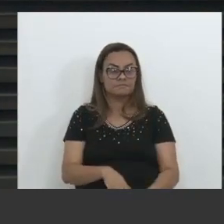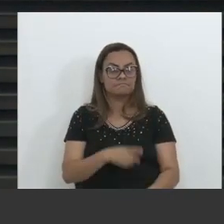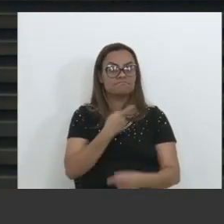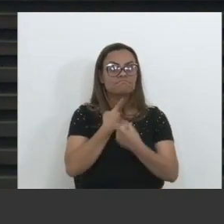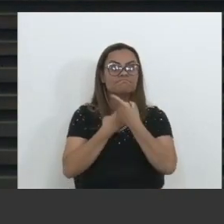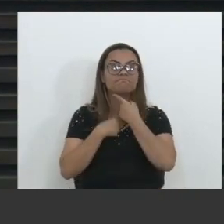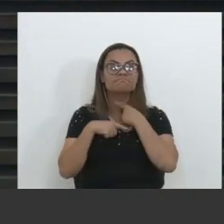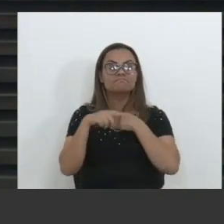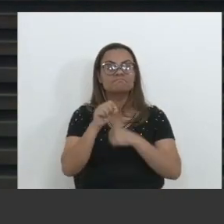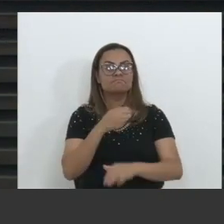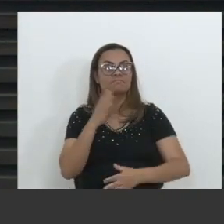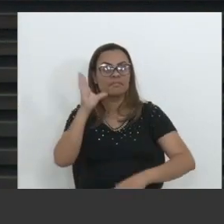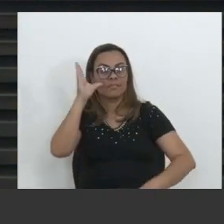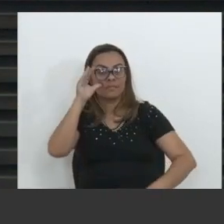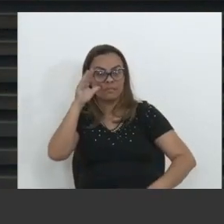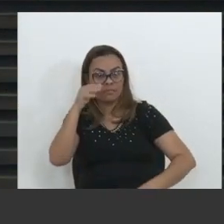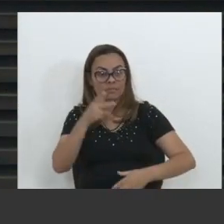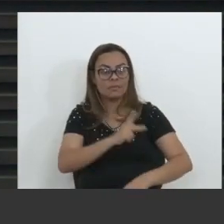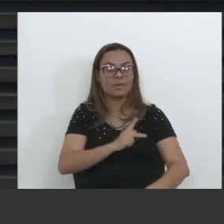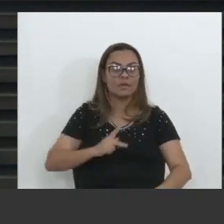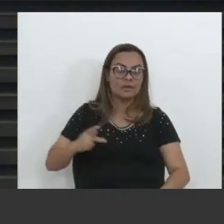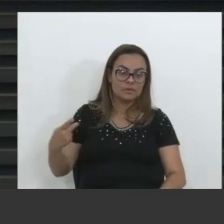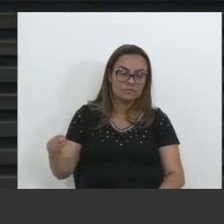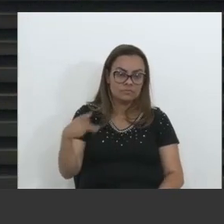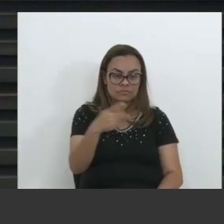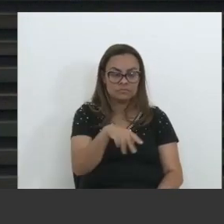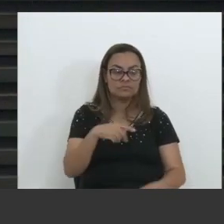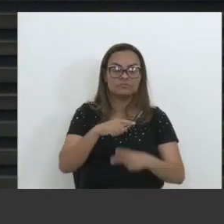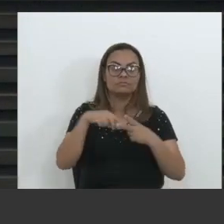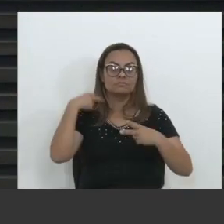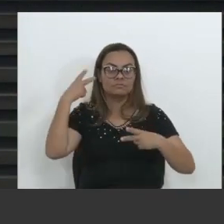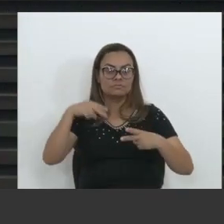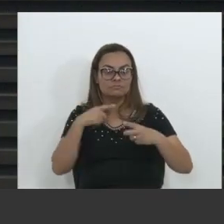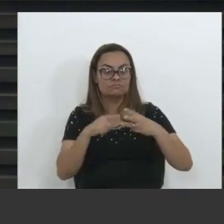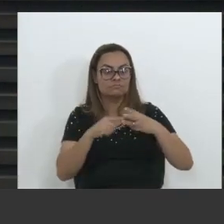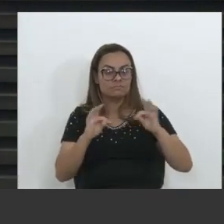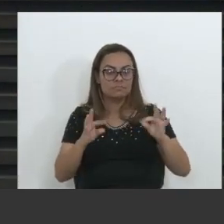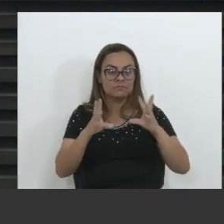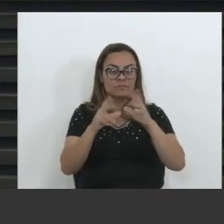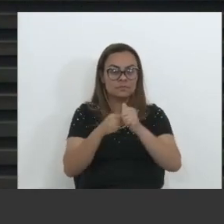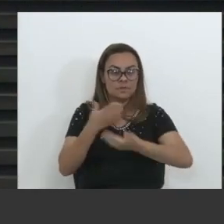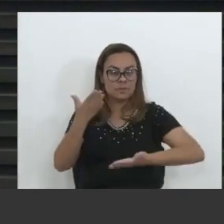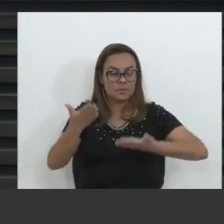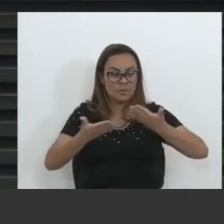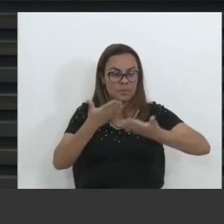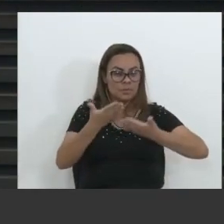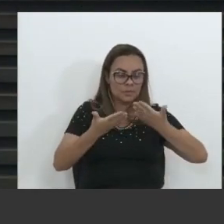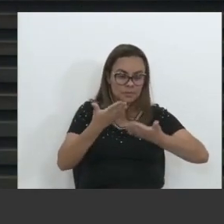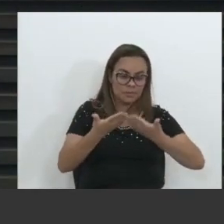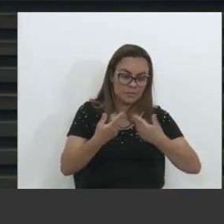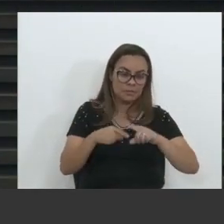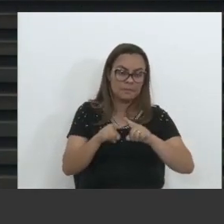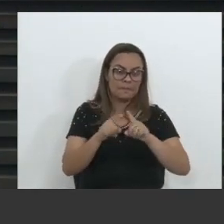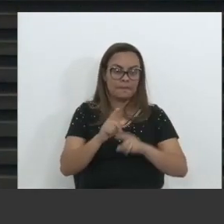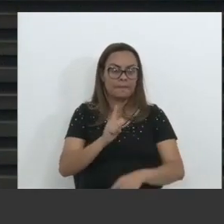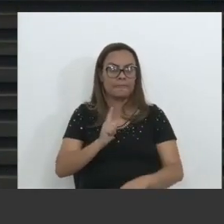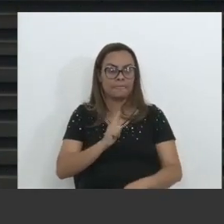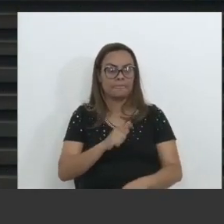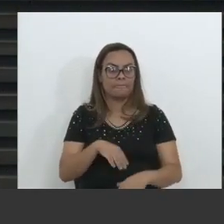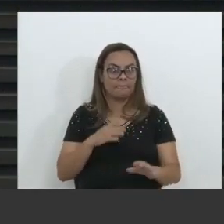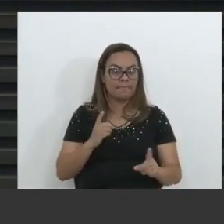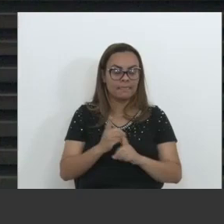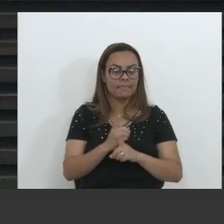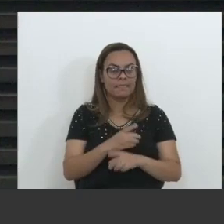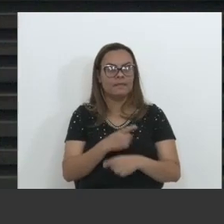dos Servidores Públicos vereadores e de todos os servidores nas liberações que a gente tanto